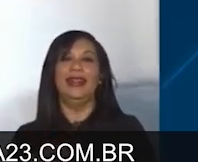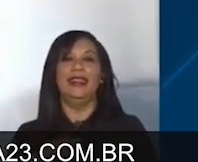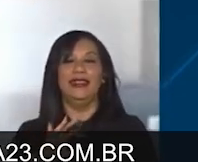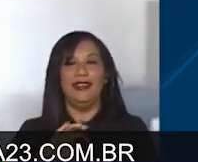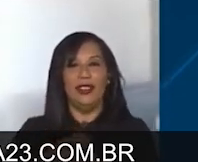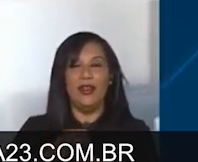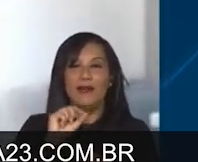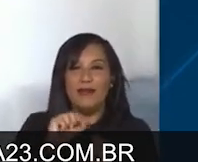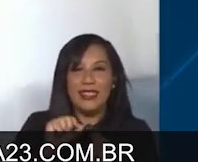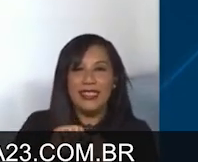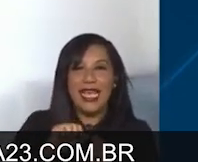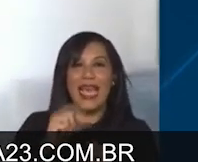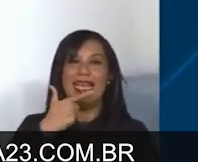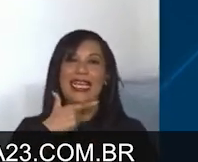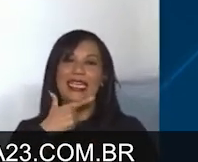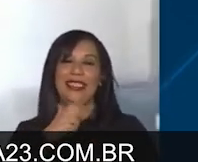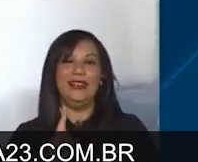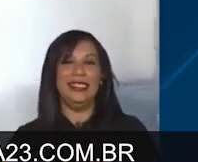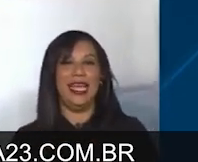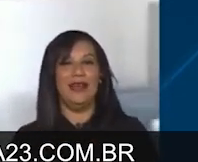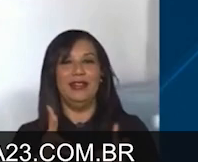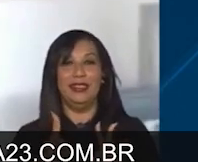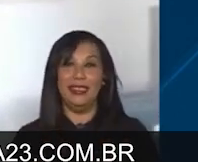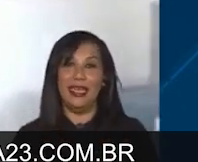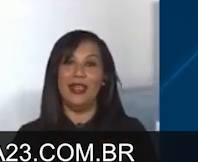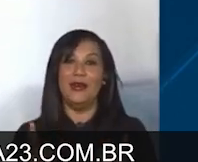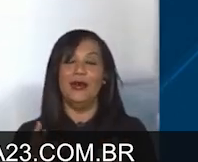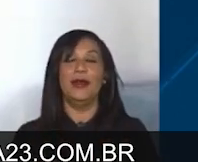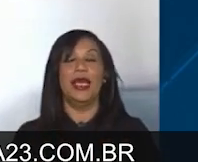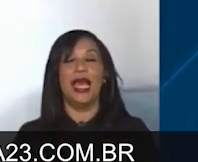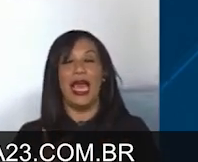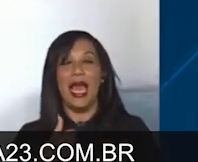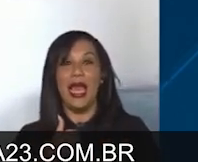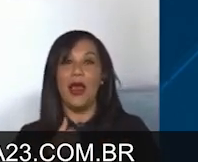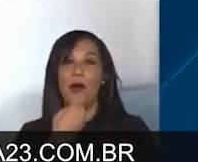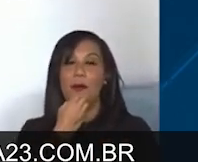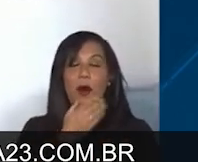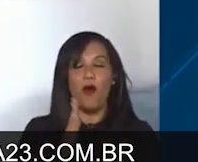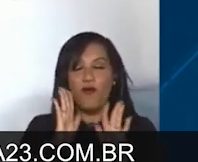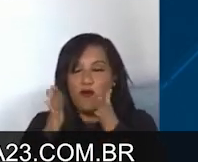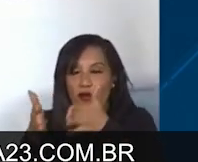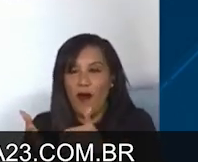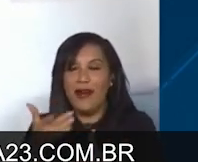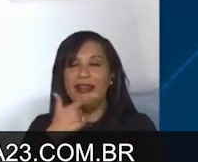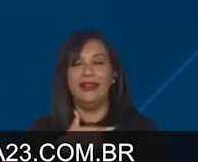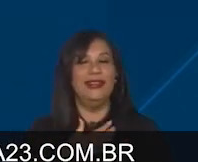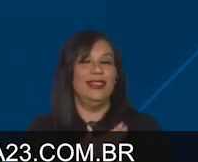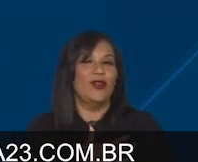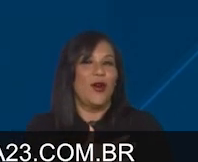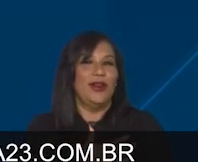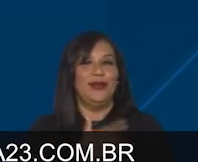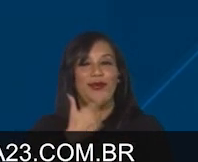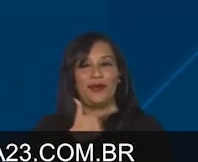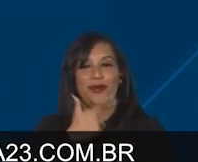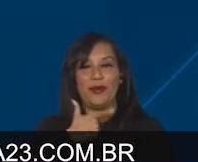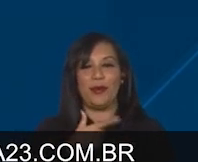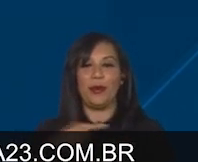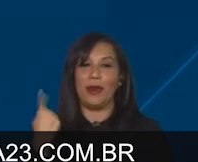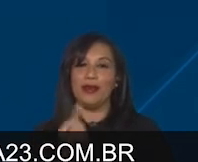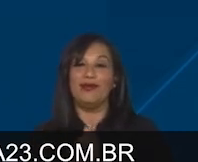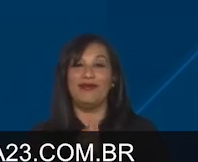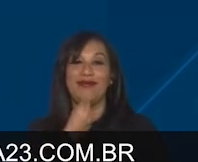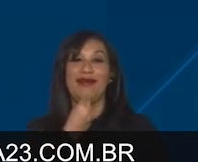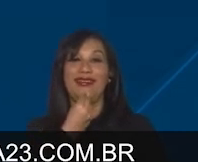né? Então sempre eu fui muito dedicado ao queijo e gosto muito de queijo. Nós somos privilegiados lá